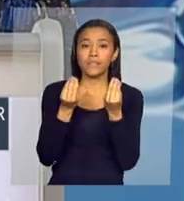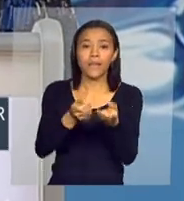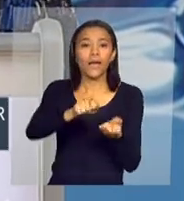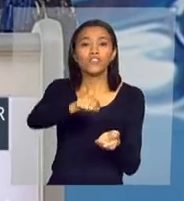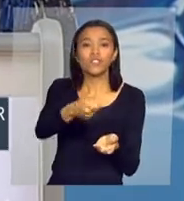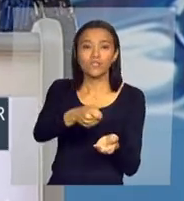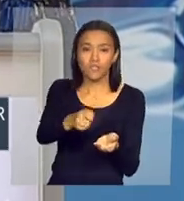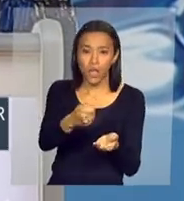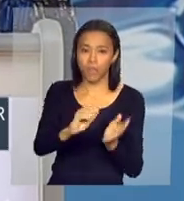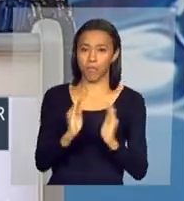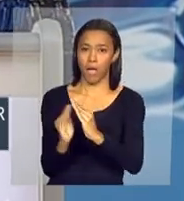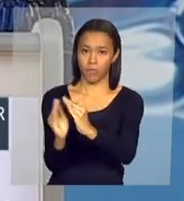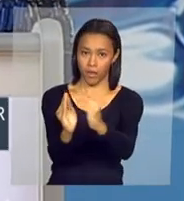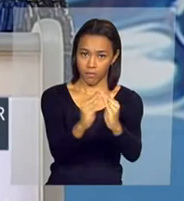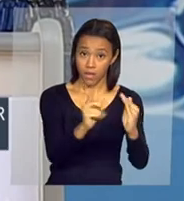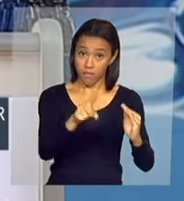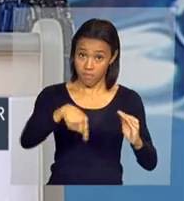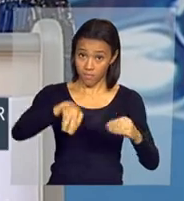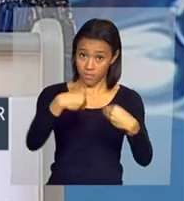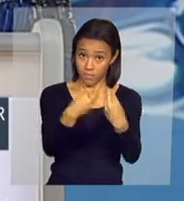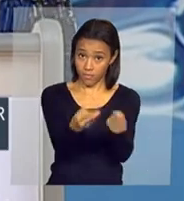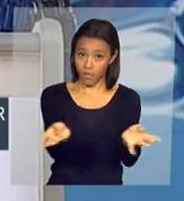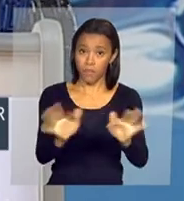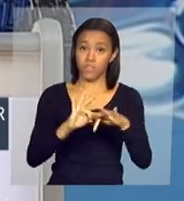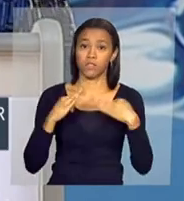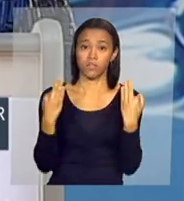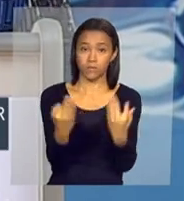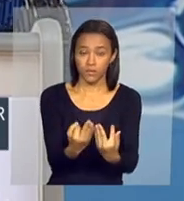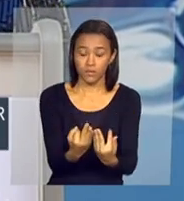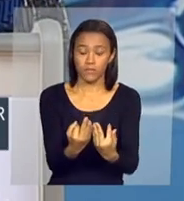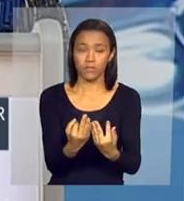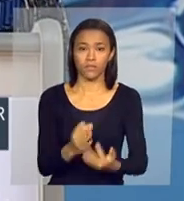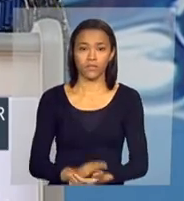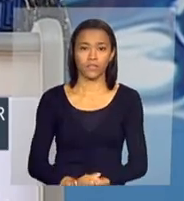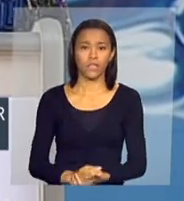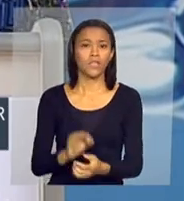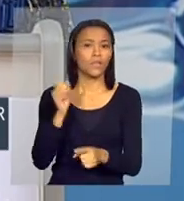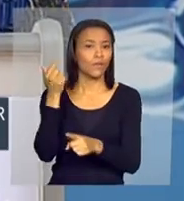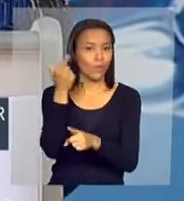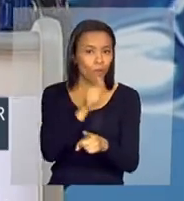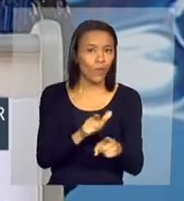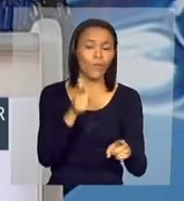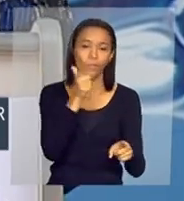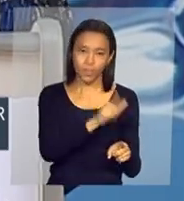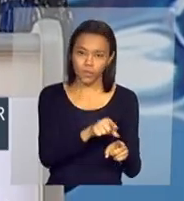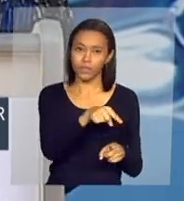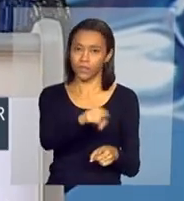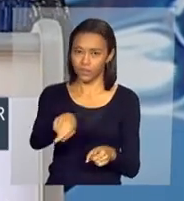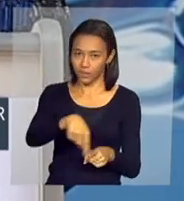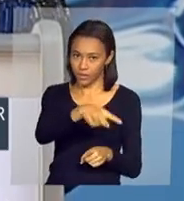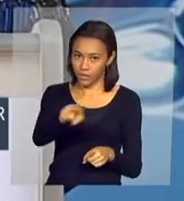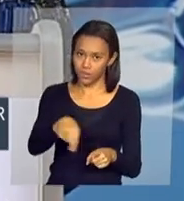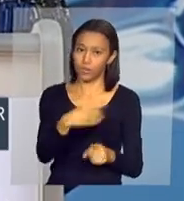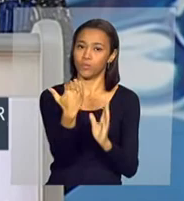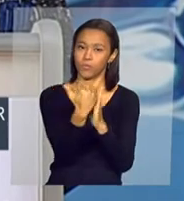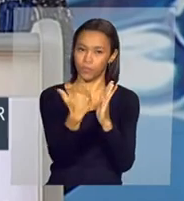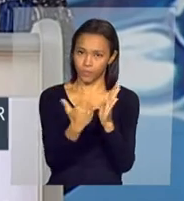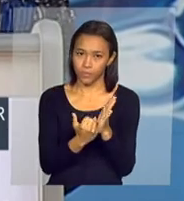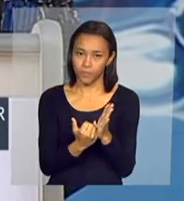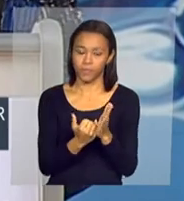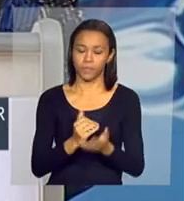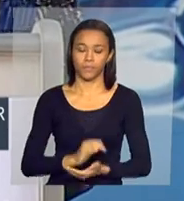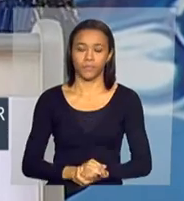chaves para as famílias que são beneficiárias do Minha Casa Minha